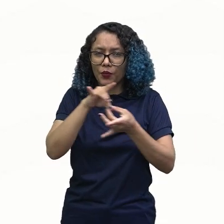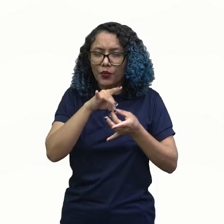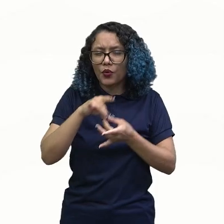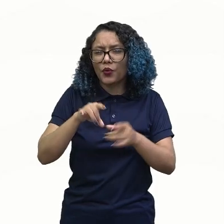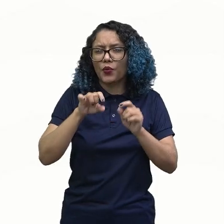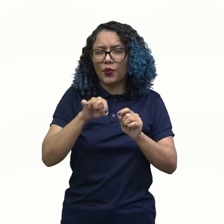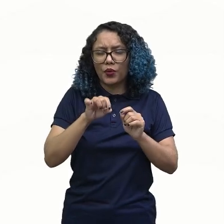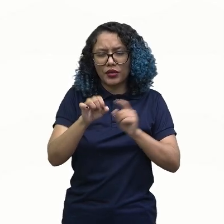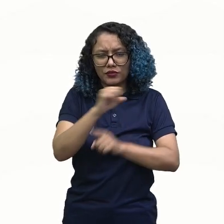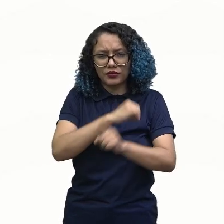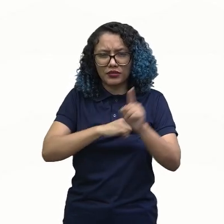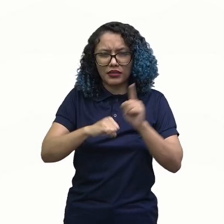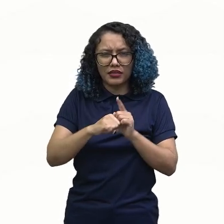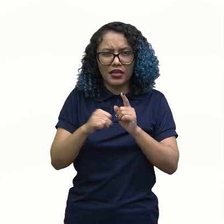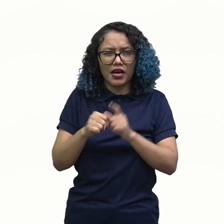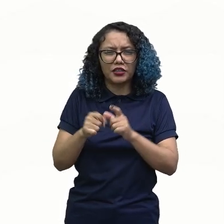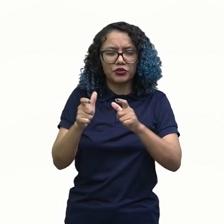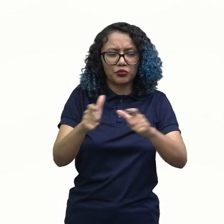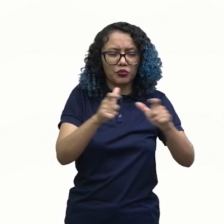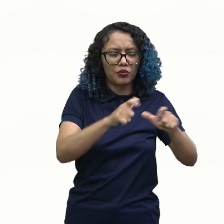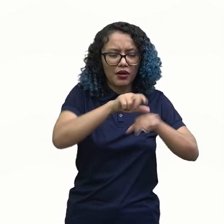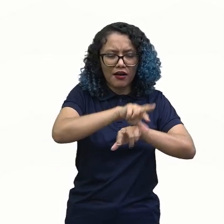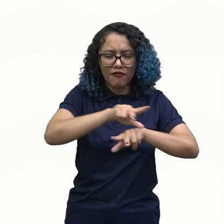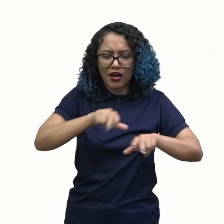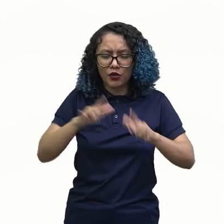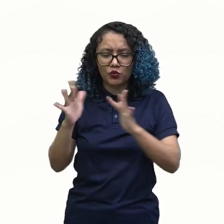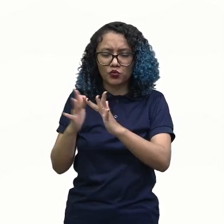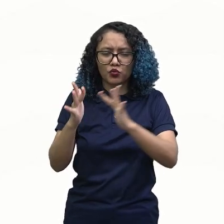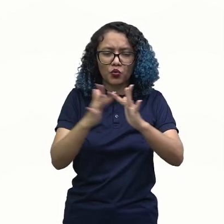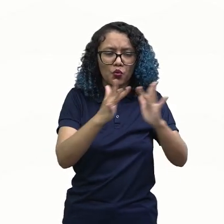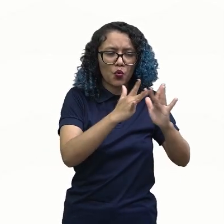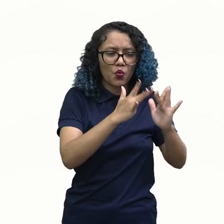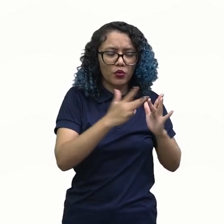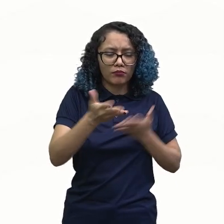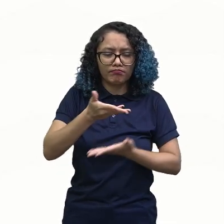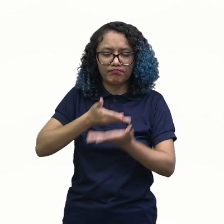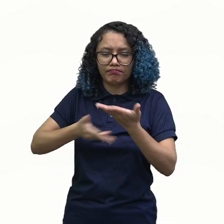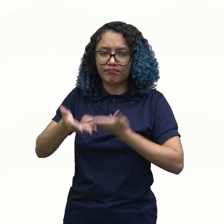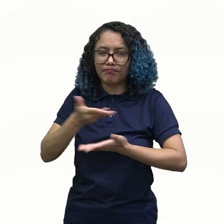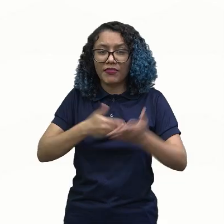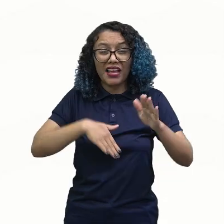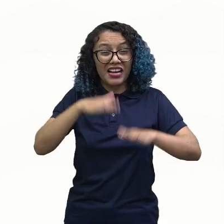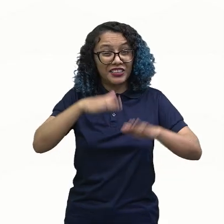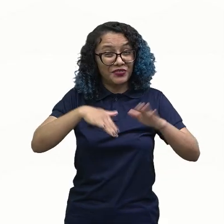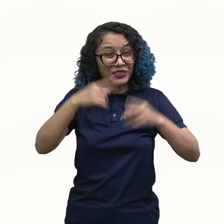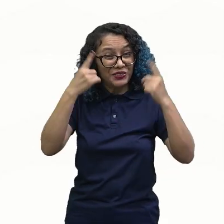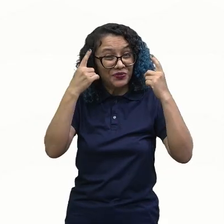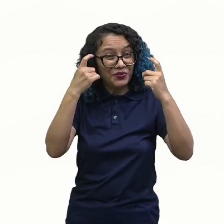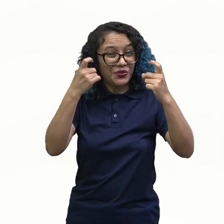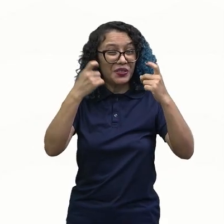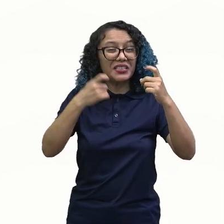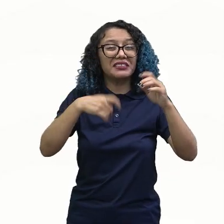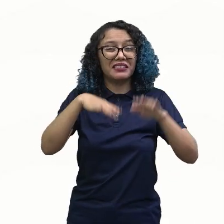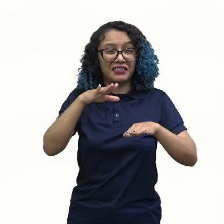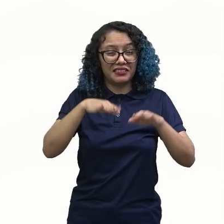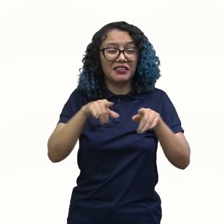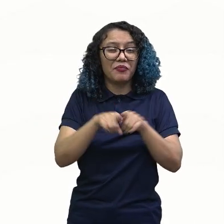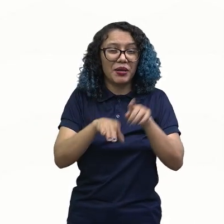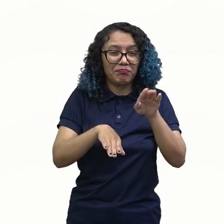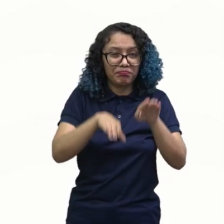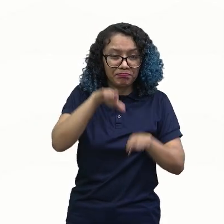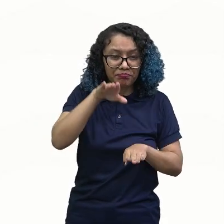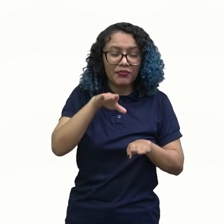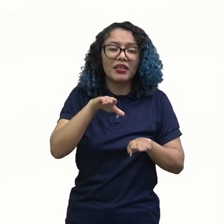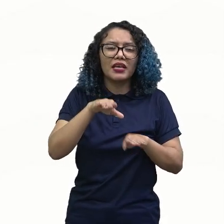de diferentes origens entraram em contato, muitas vezes de forma violenta e desigual, moldando